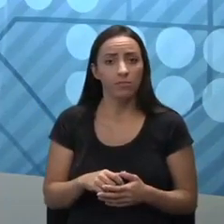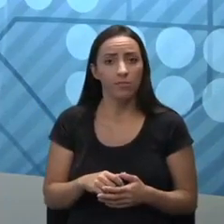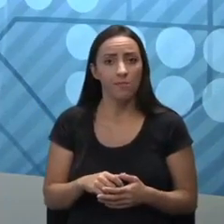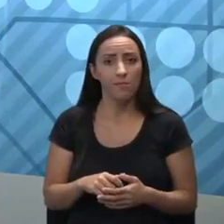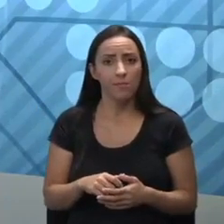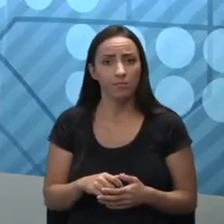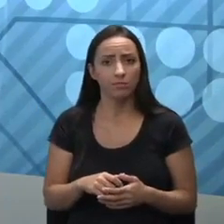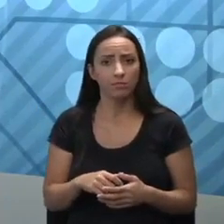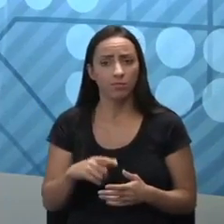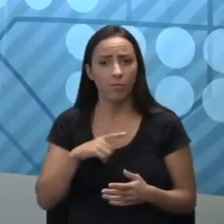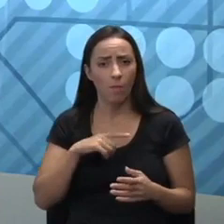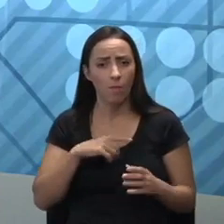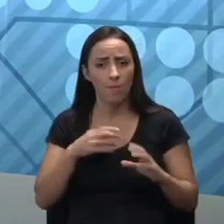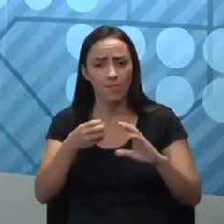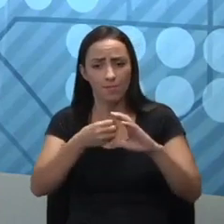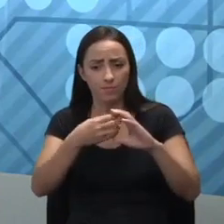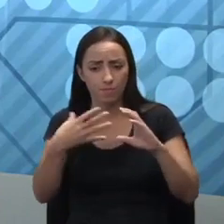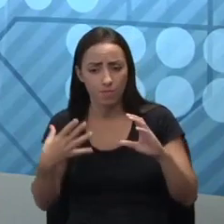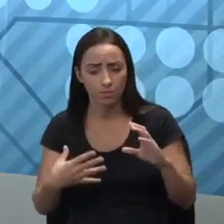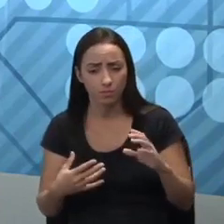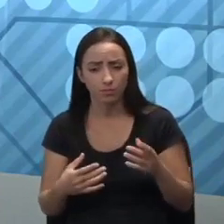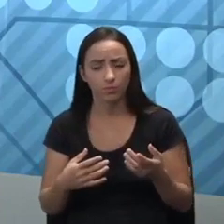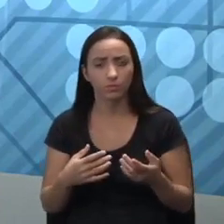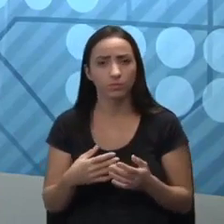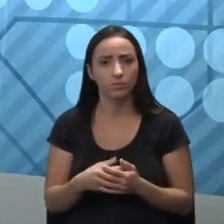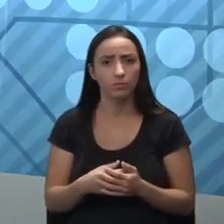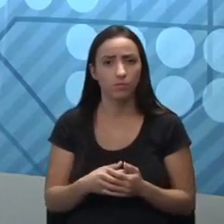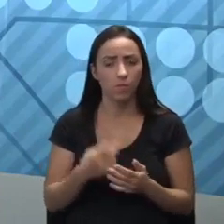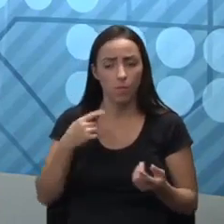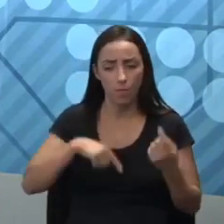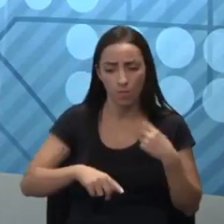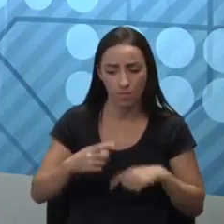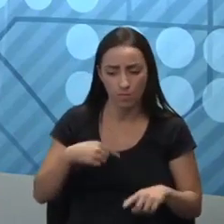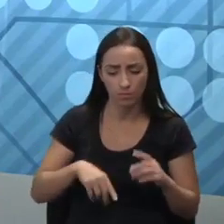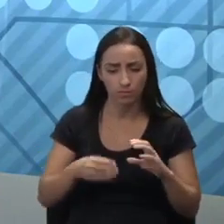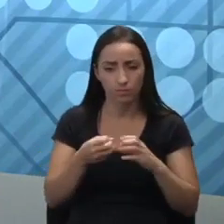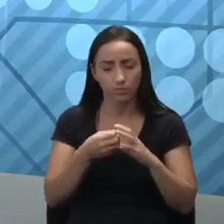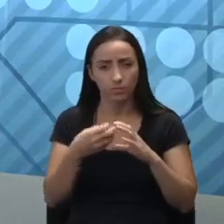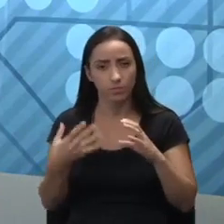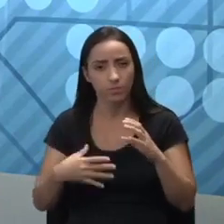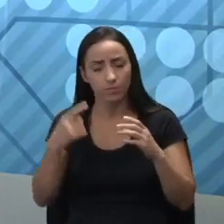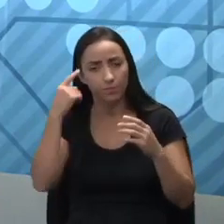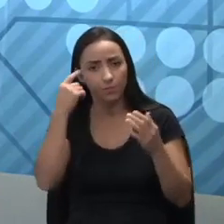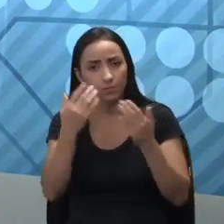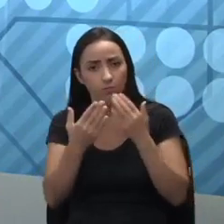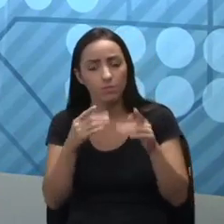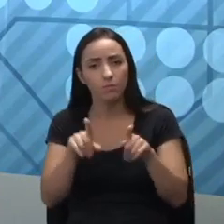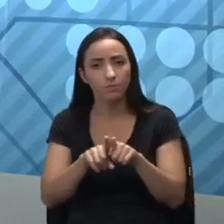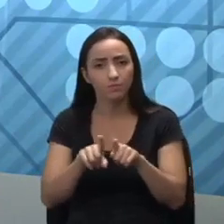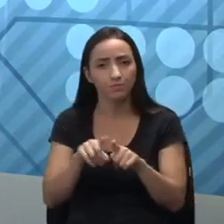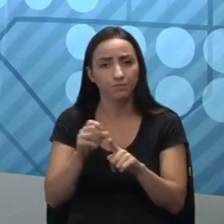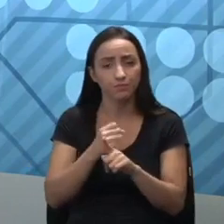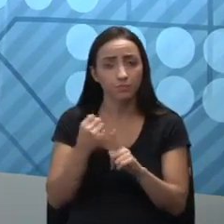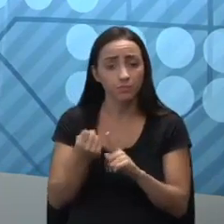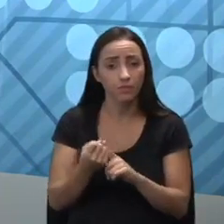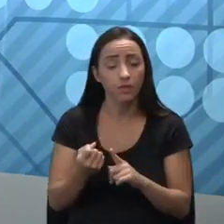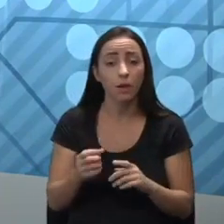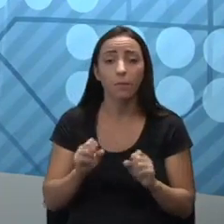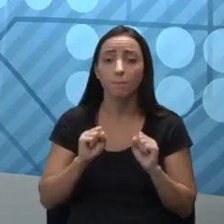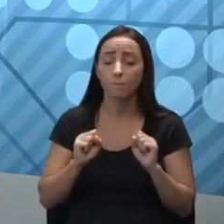essa trama, né, de fatores biológicos, de fatores sociais e psicológicos que levam